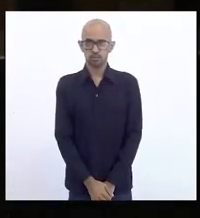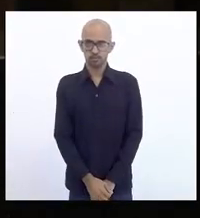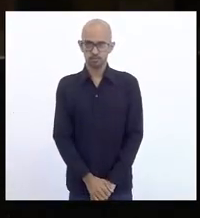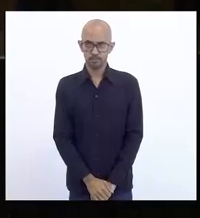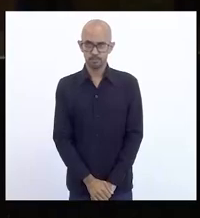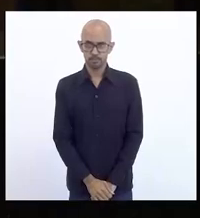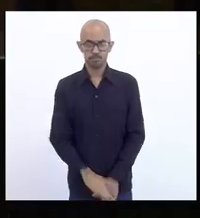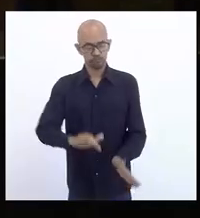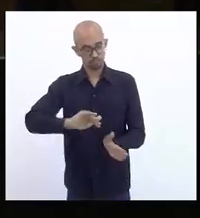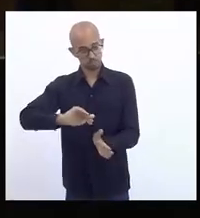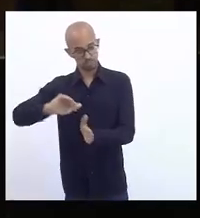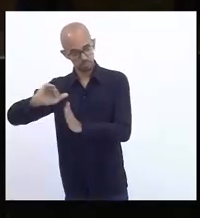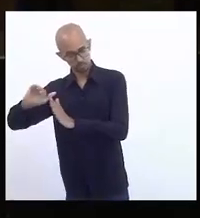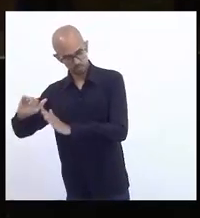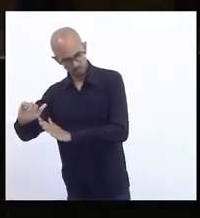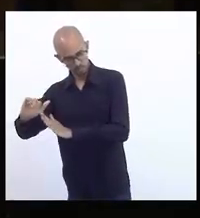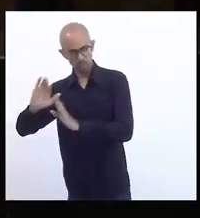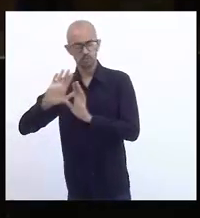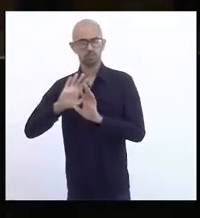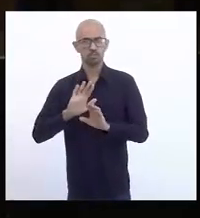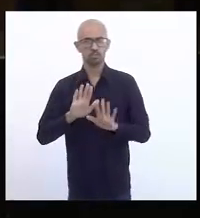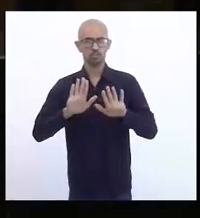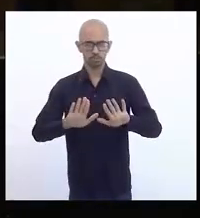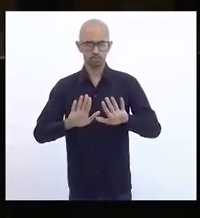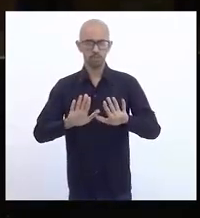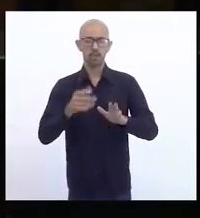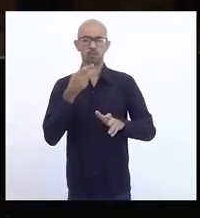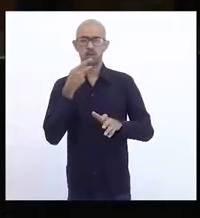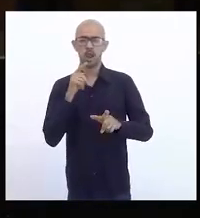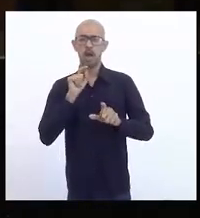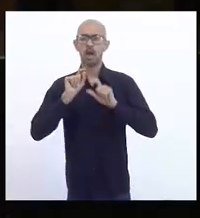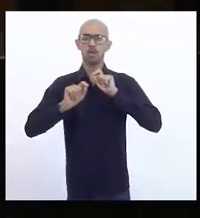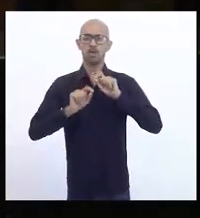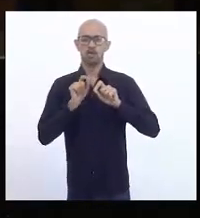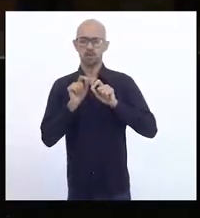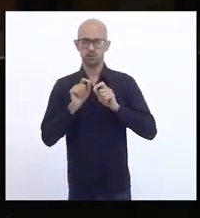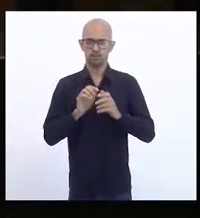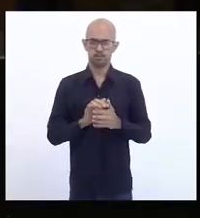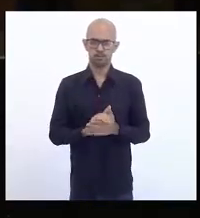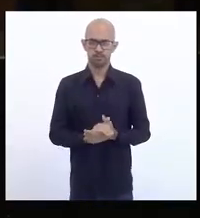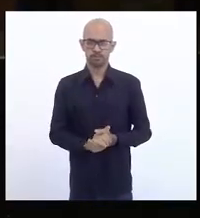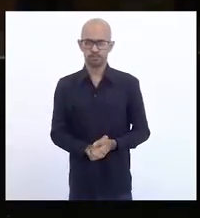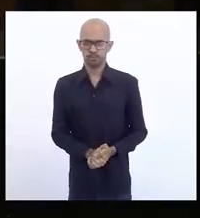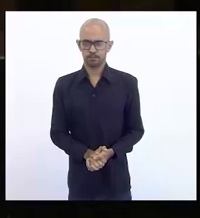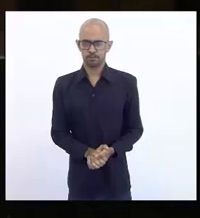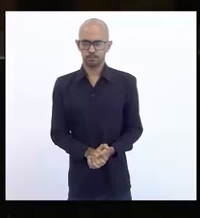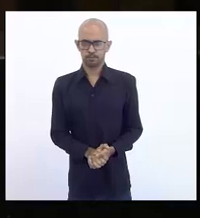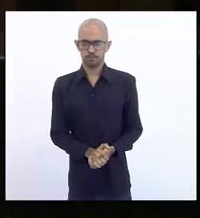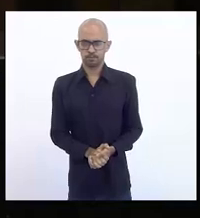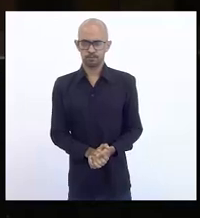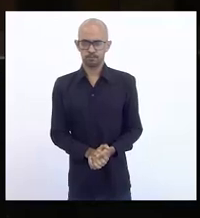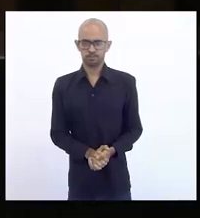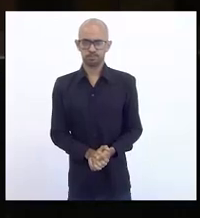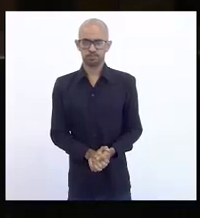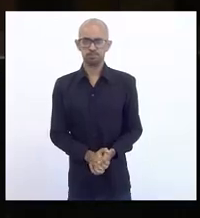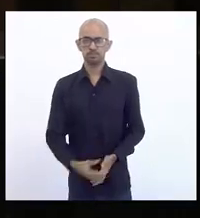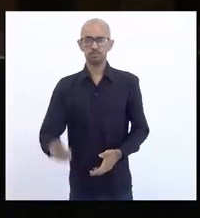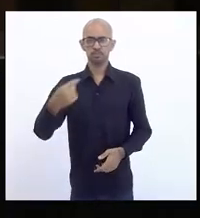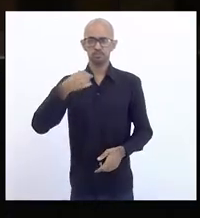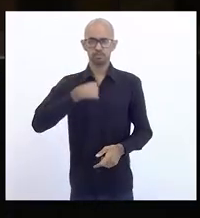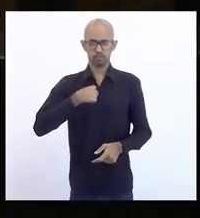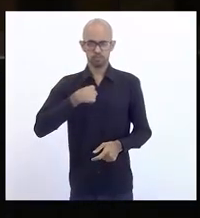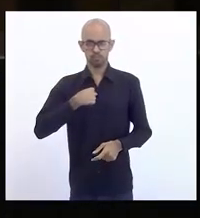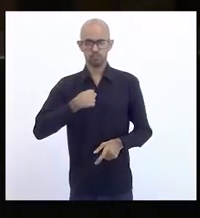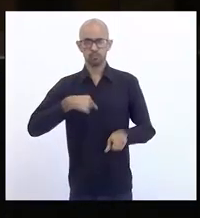Bom, dito isto, eu queria esclarecer o seguinte. Eu e mais